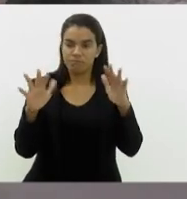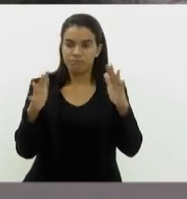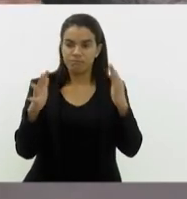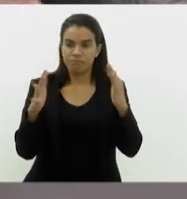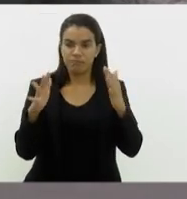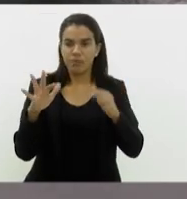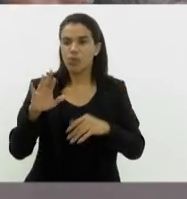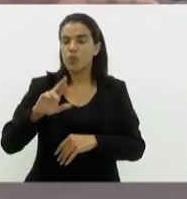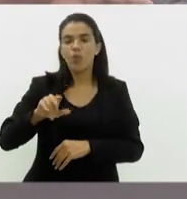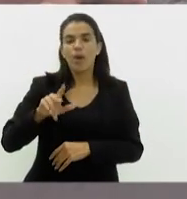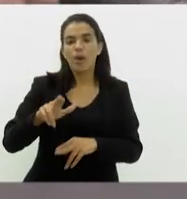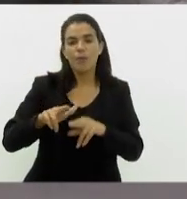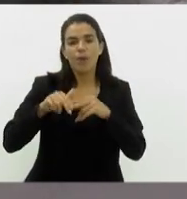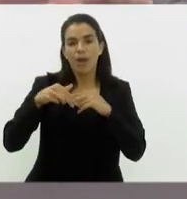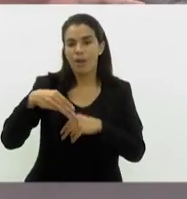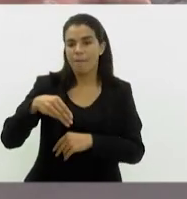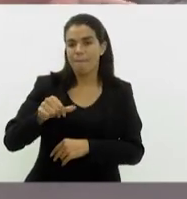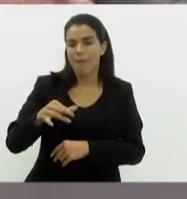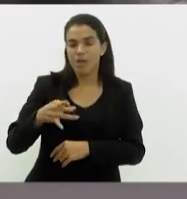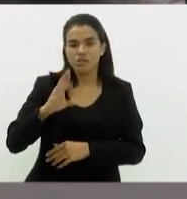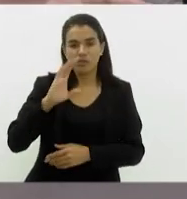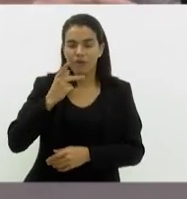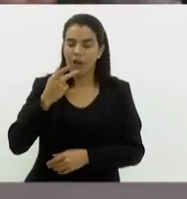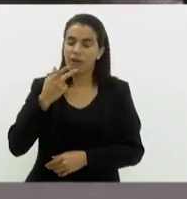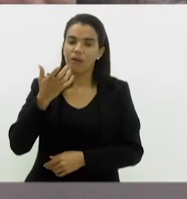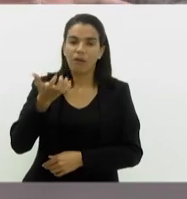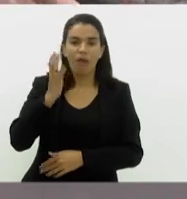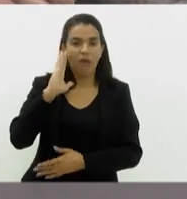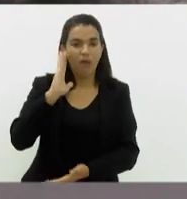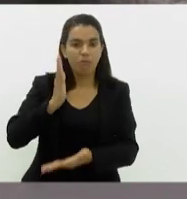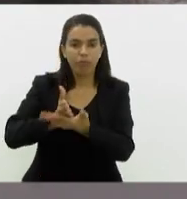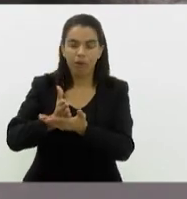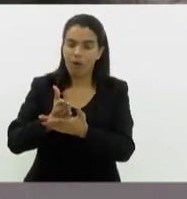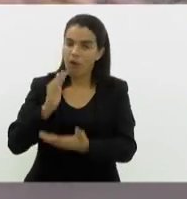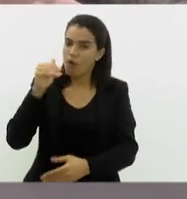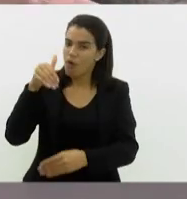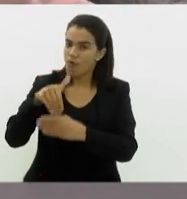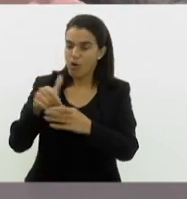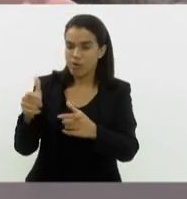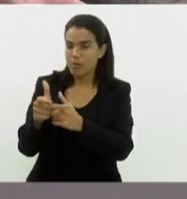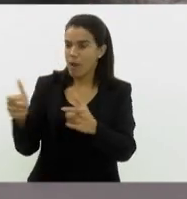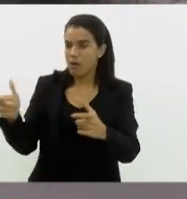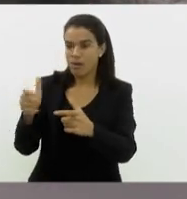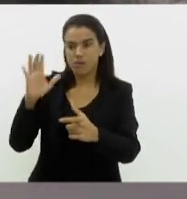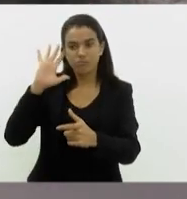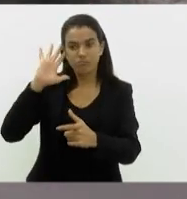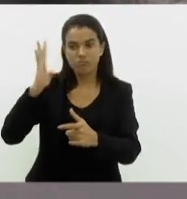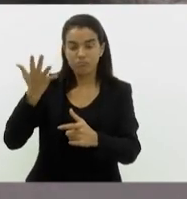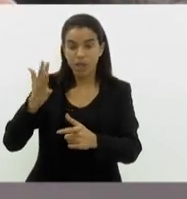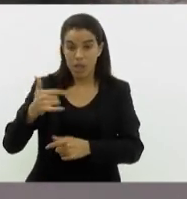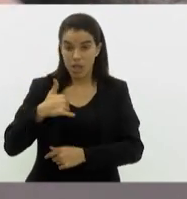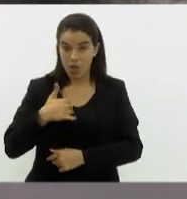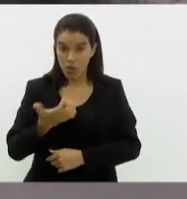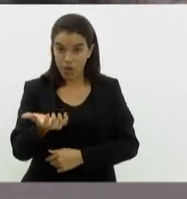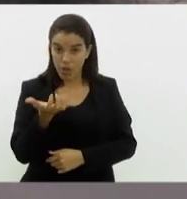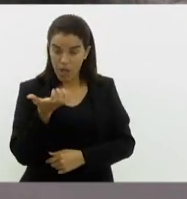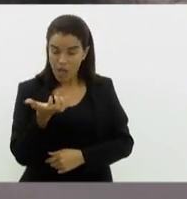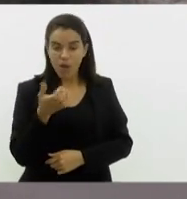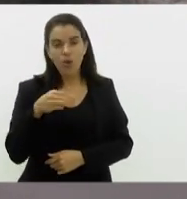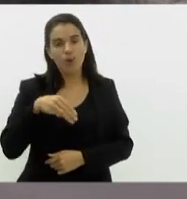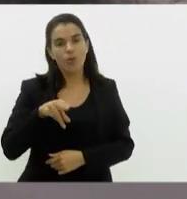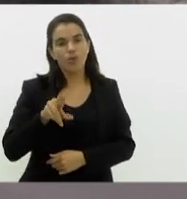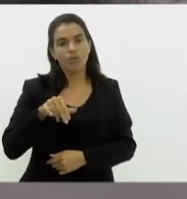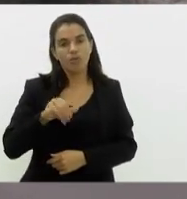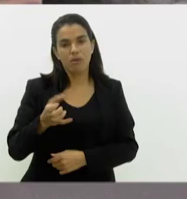o glauberto quer encerrar hoje que vai encerrar hoje que o voto é da maioria é o que a maioria quer então se eu e o muni queremos já tem